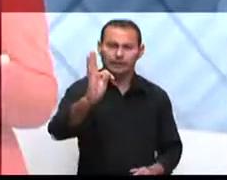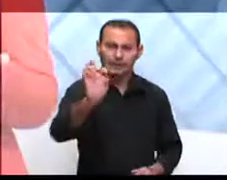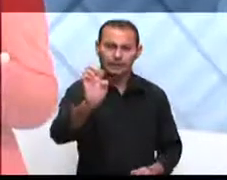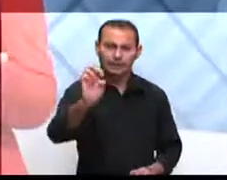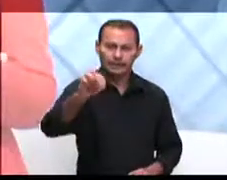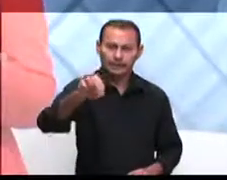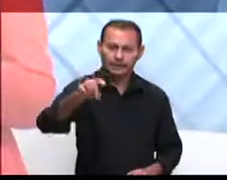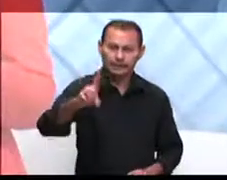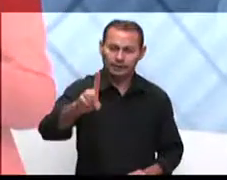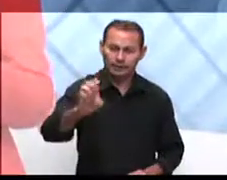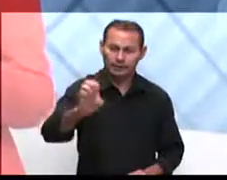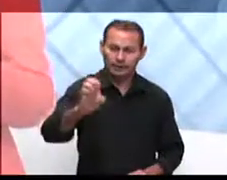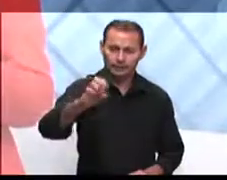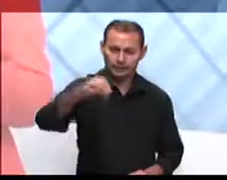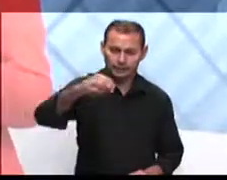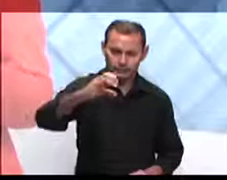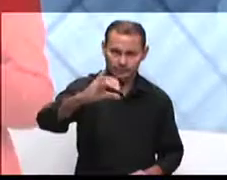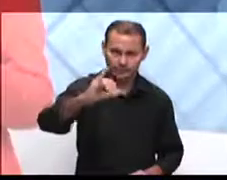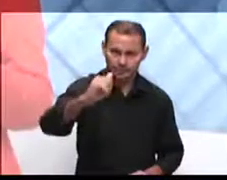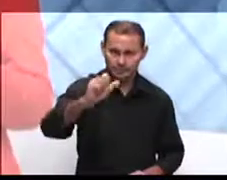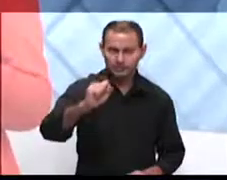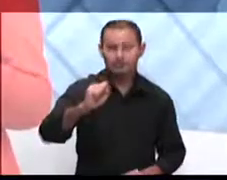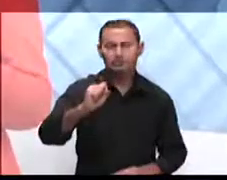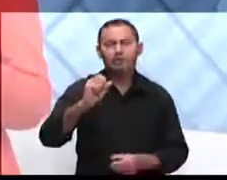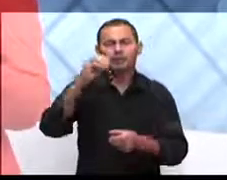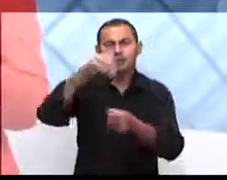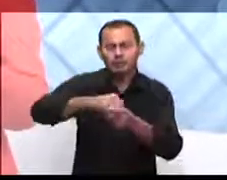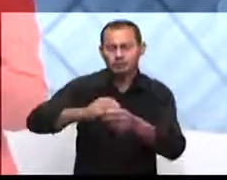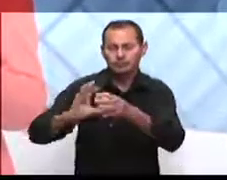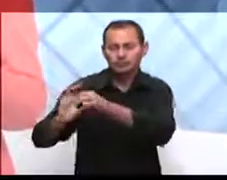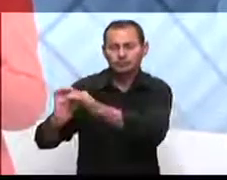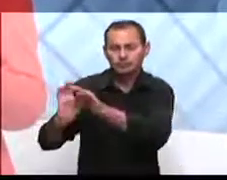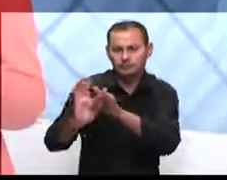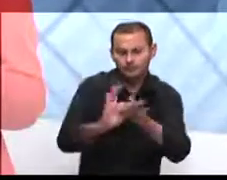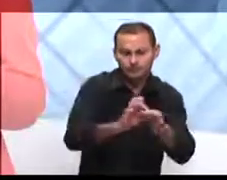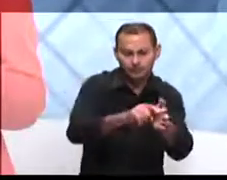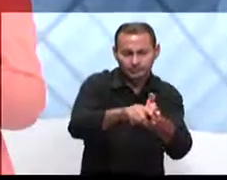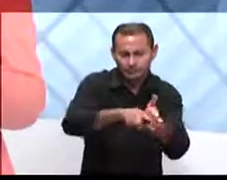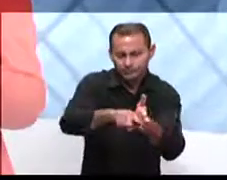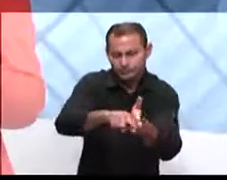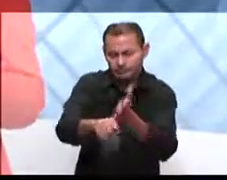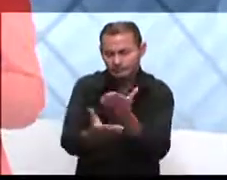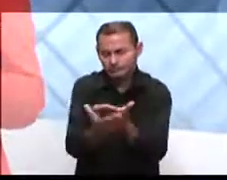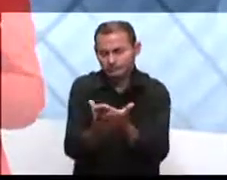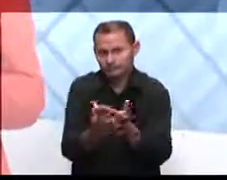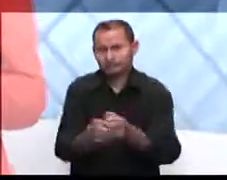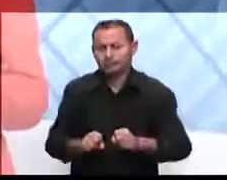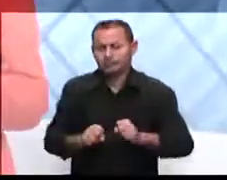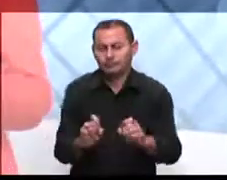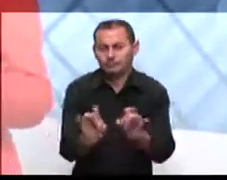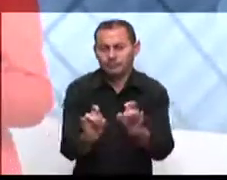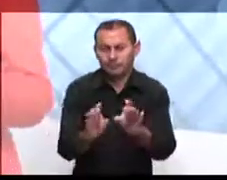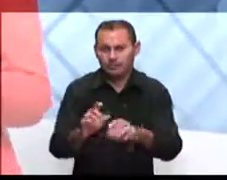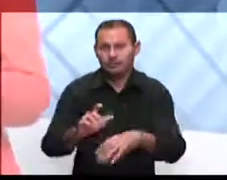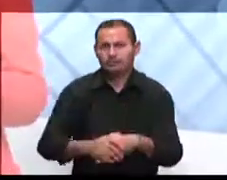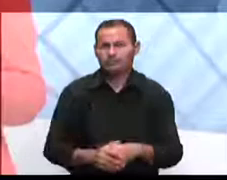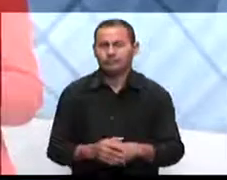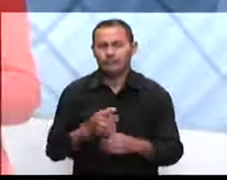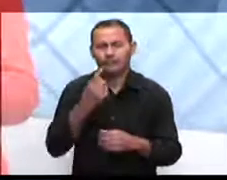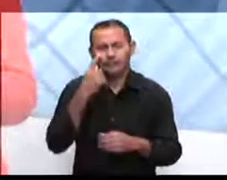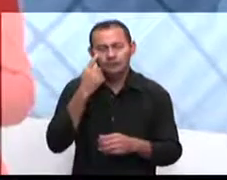Tendências, né? Então a gente precisa, dentro do contexto da pesquisa mercadológica, a gente precisa verificar